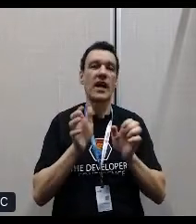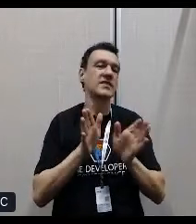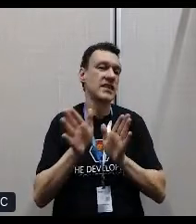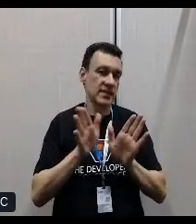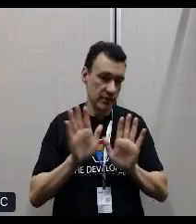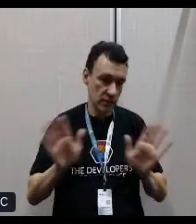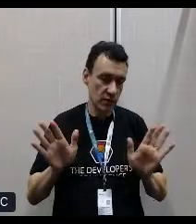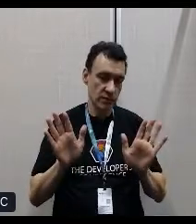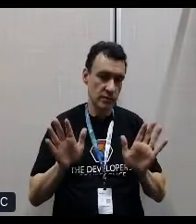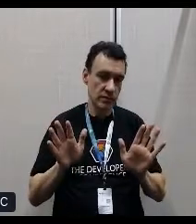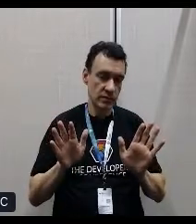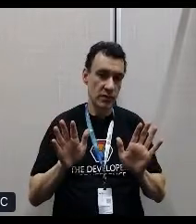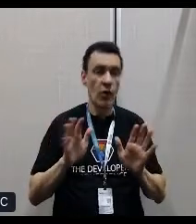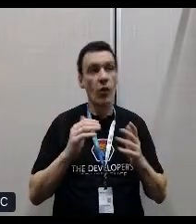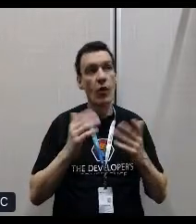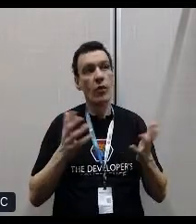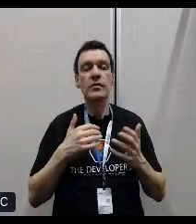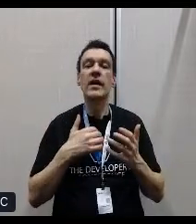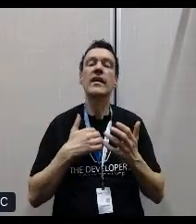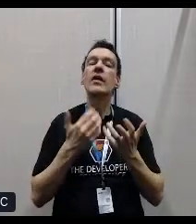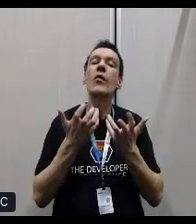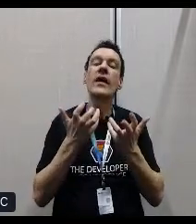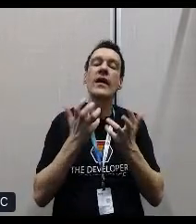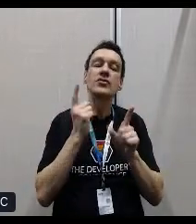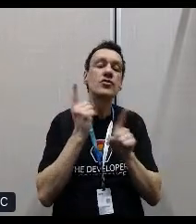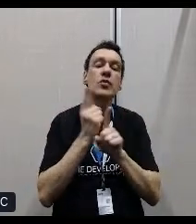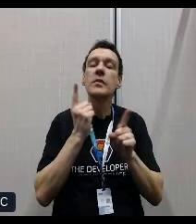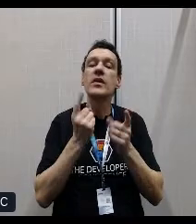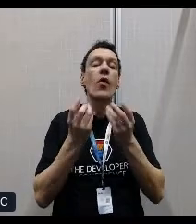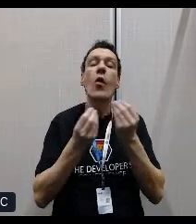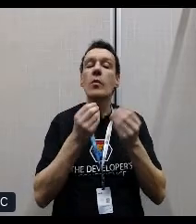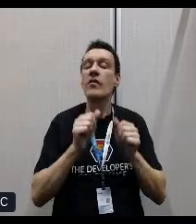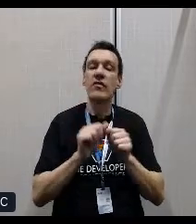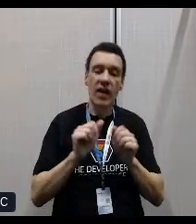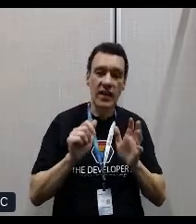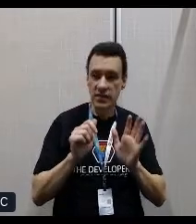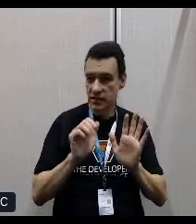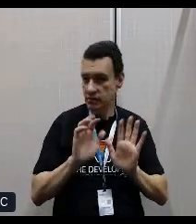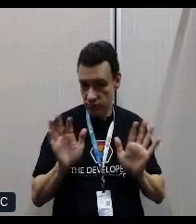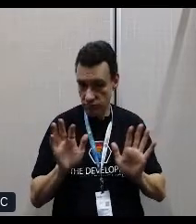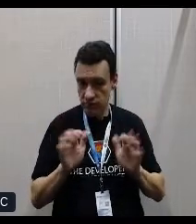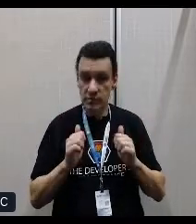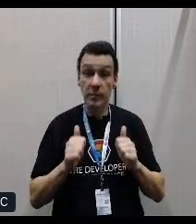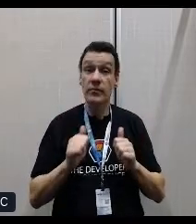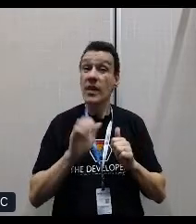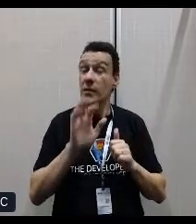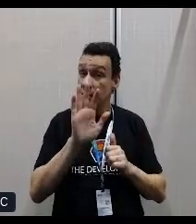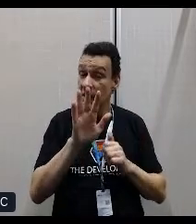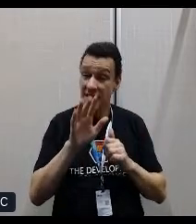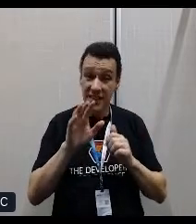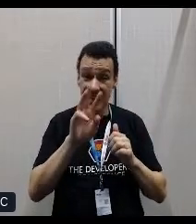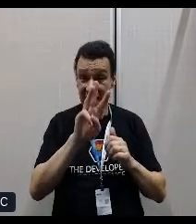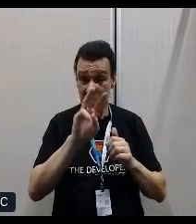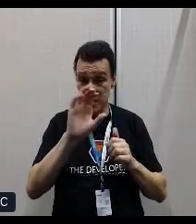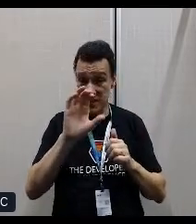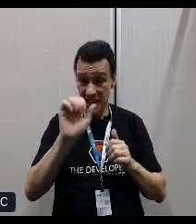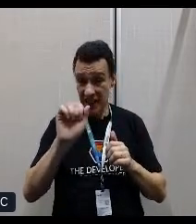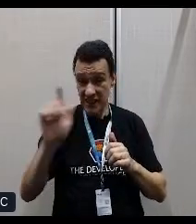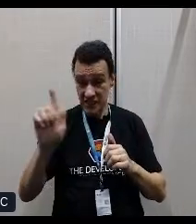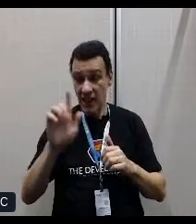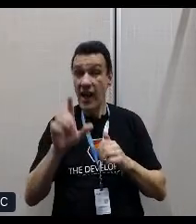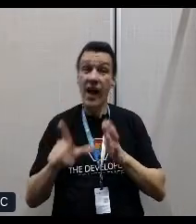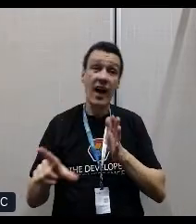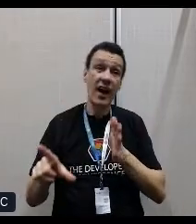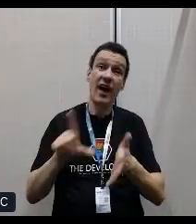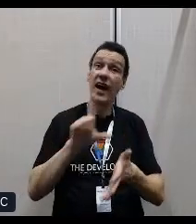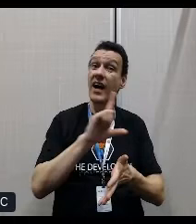quero descobrir, né, como é que eu faço isso. Mas, de toda forma, antes da WCAG, a gente precisa ter